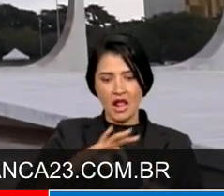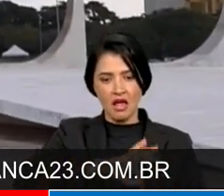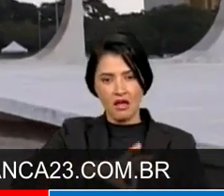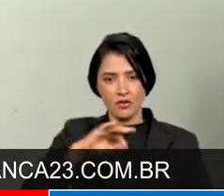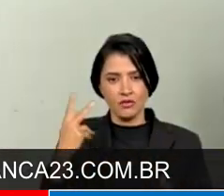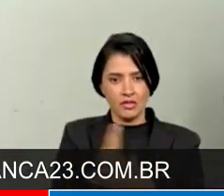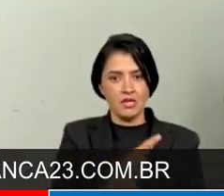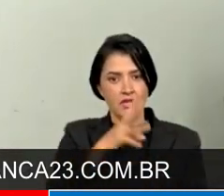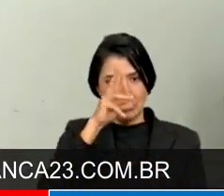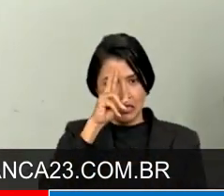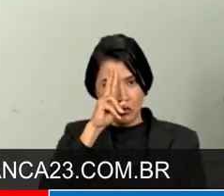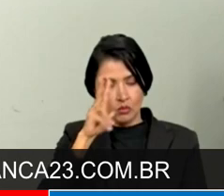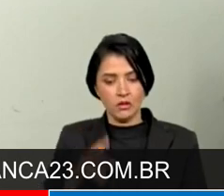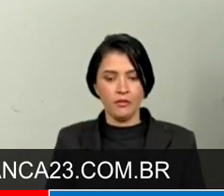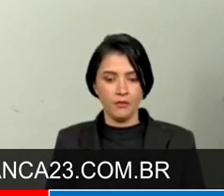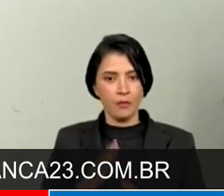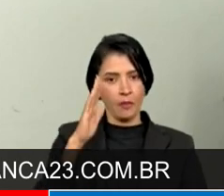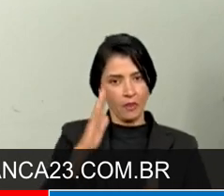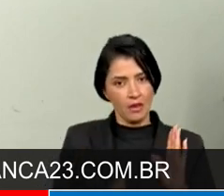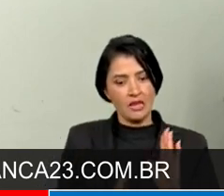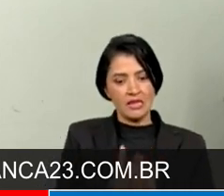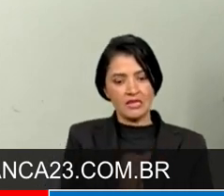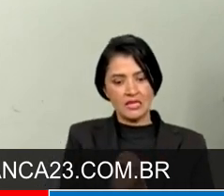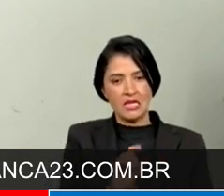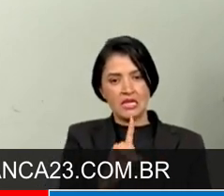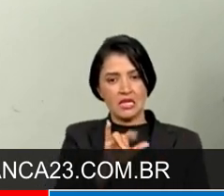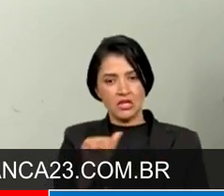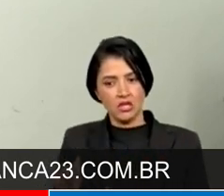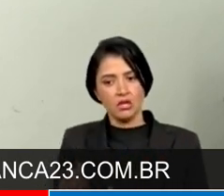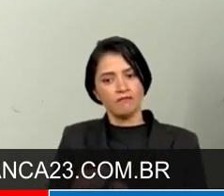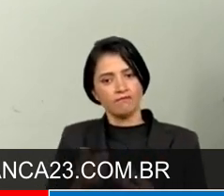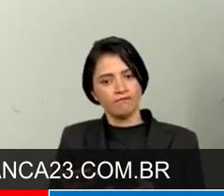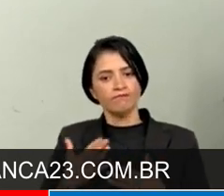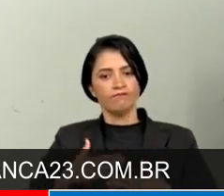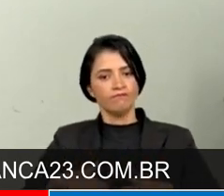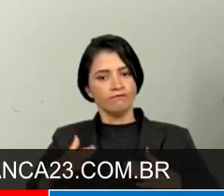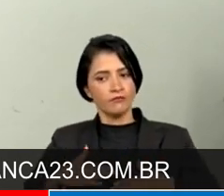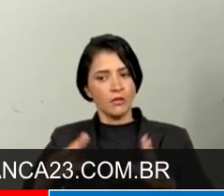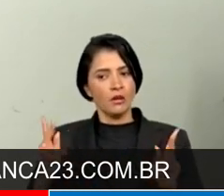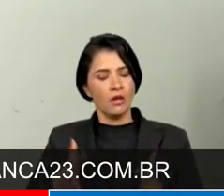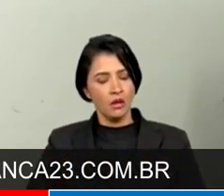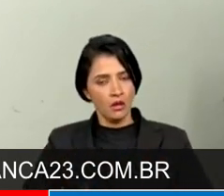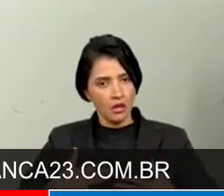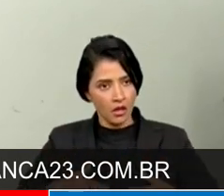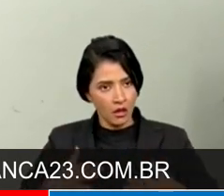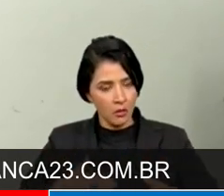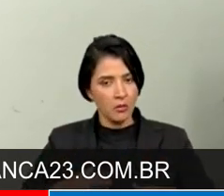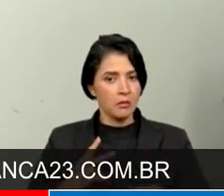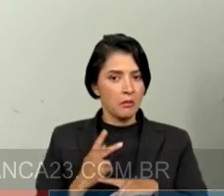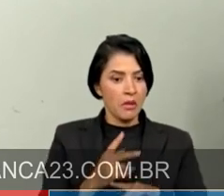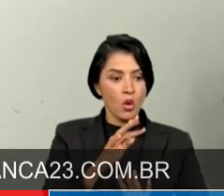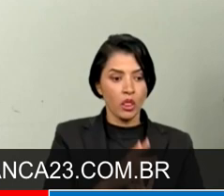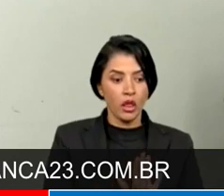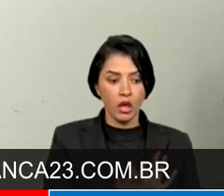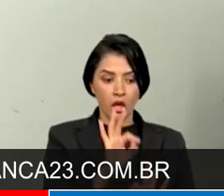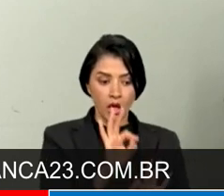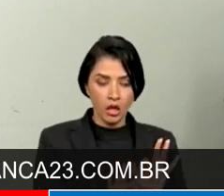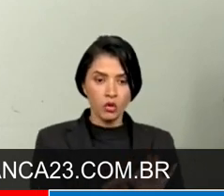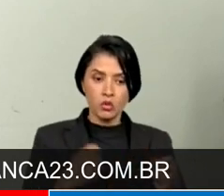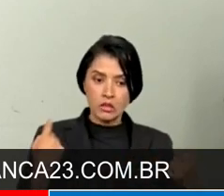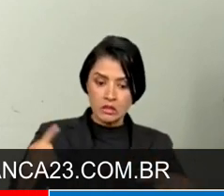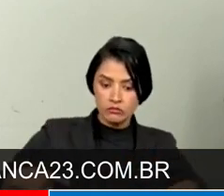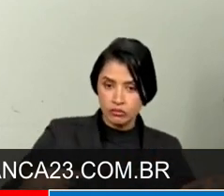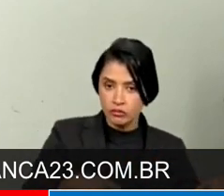segunda-feira esse prazo de 60 dias ele dá tranquilidade Paz de espírito para que se busque um texto maduro discutido